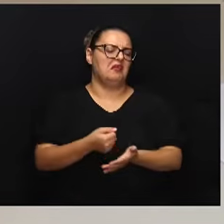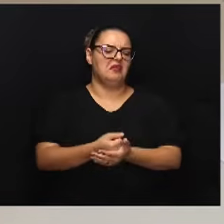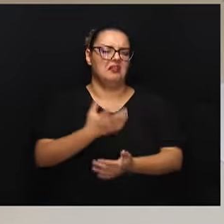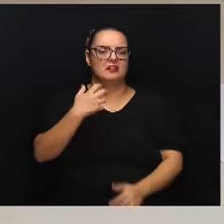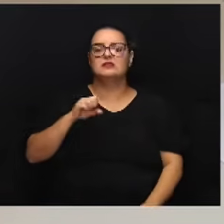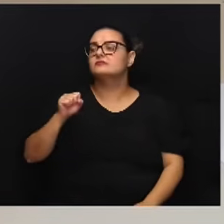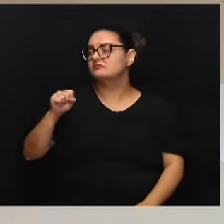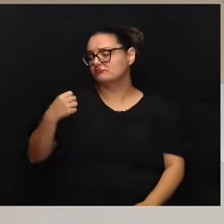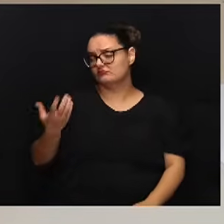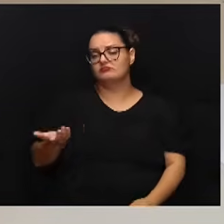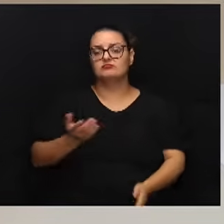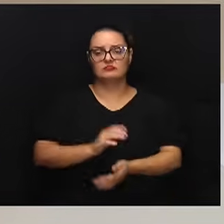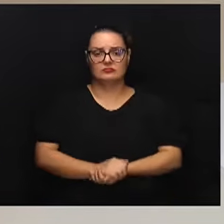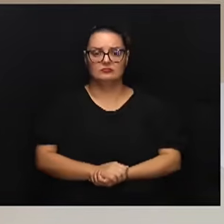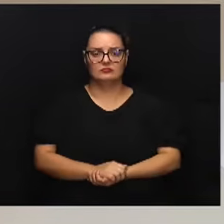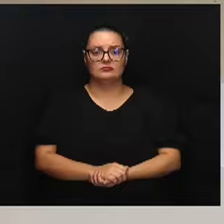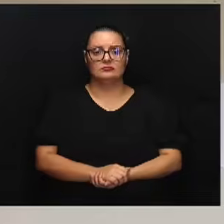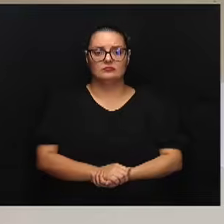Uhum.